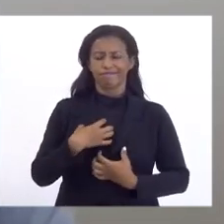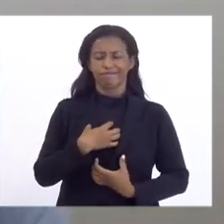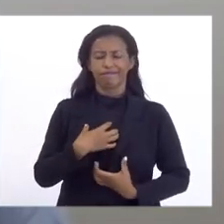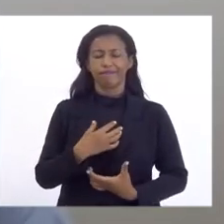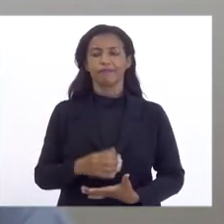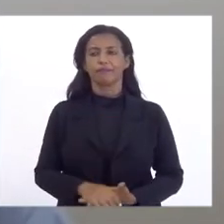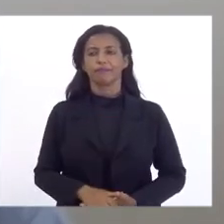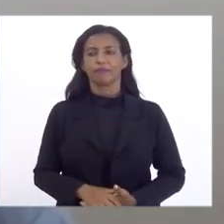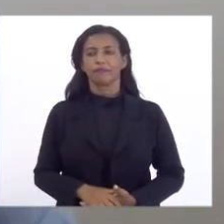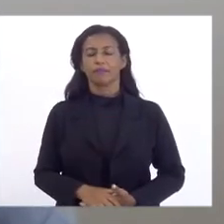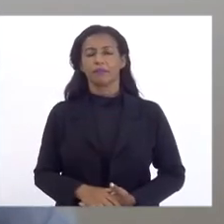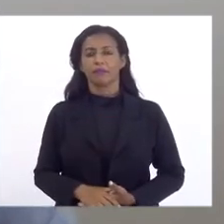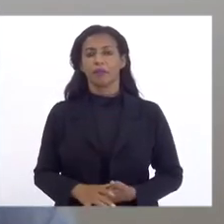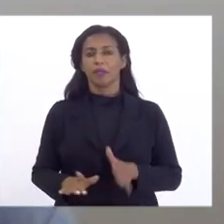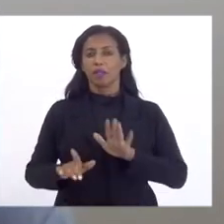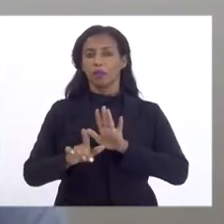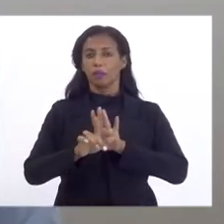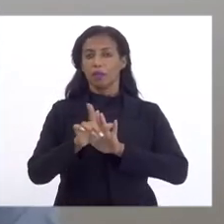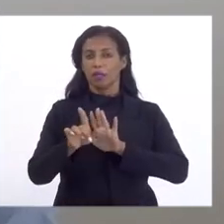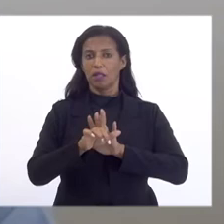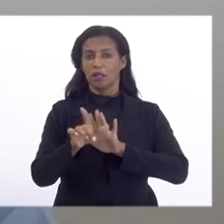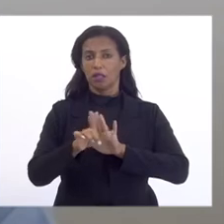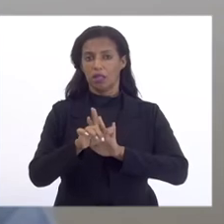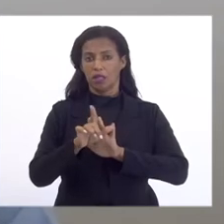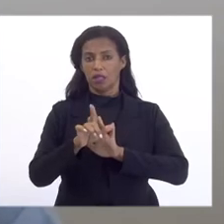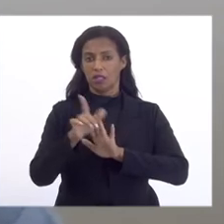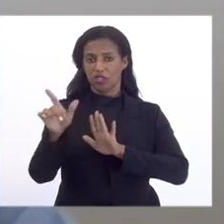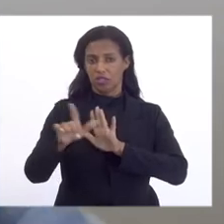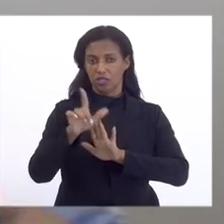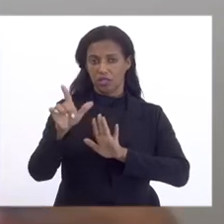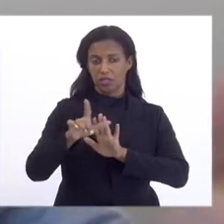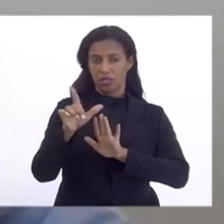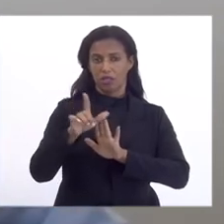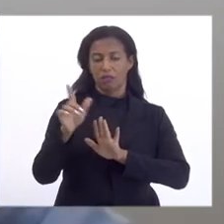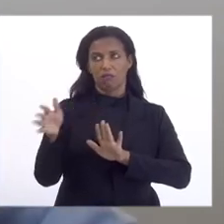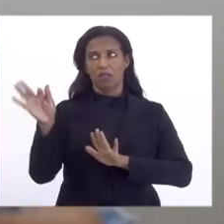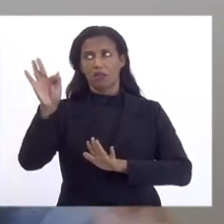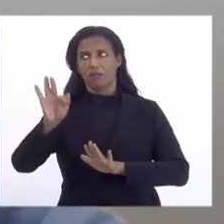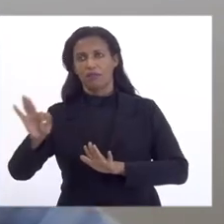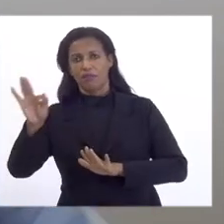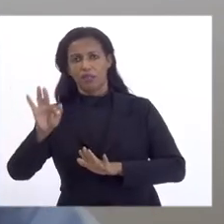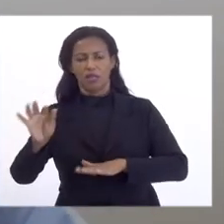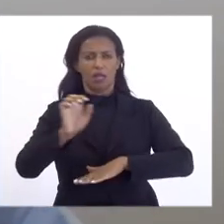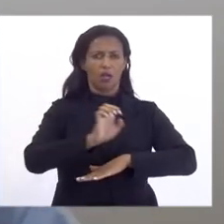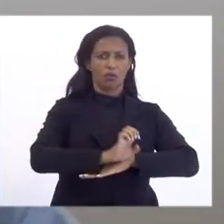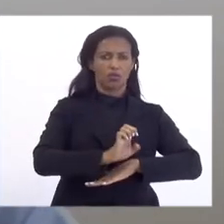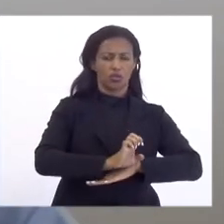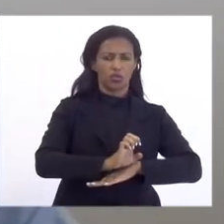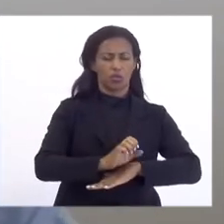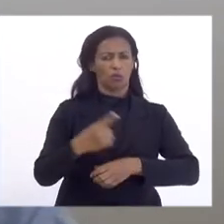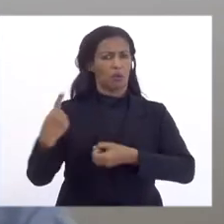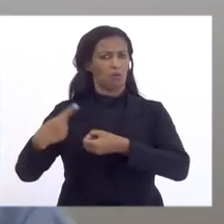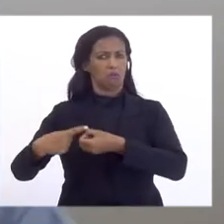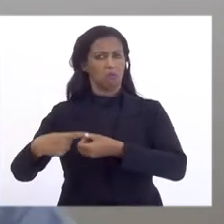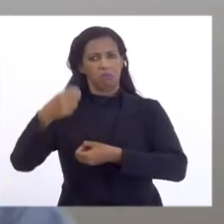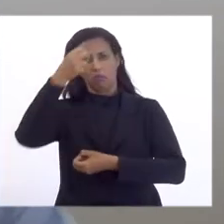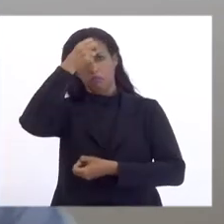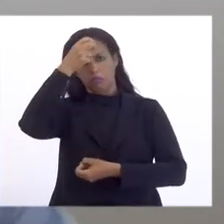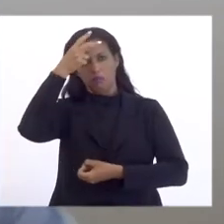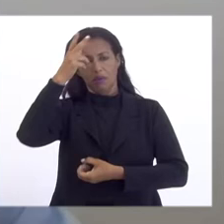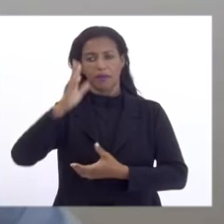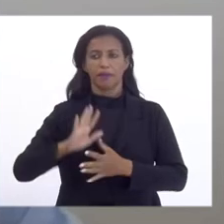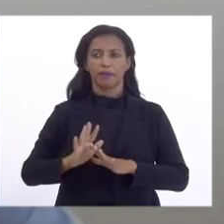me incomoda muito que uma legislação seja federal, seja estadual, seja municipal... São duas